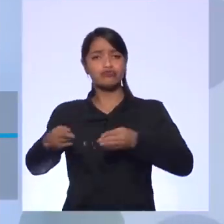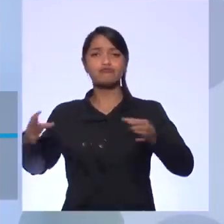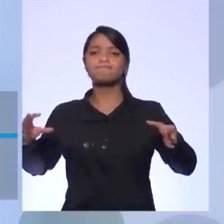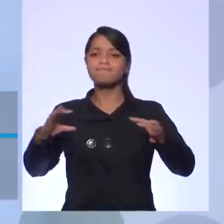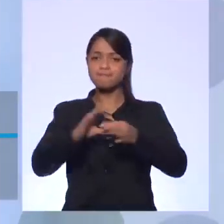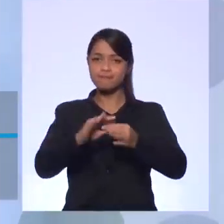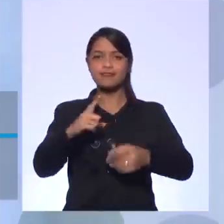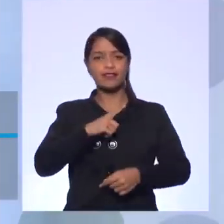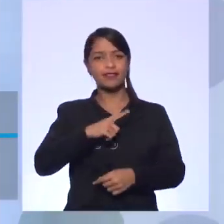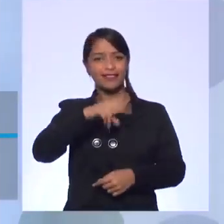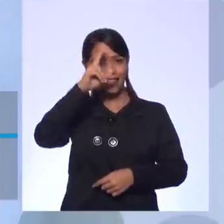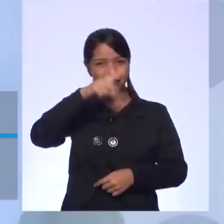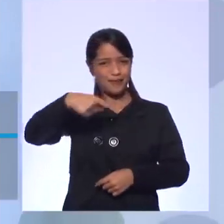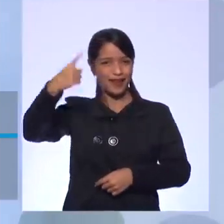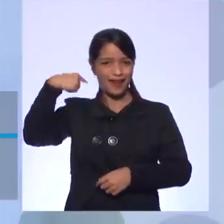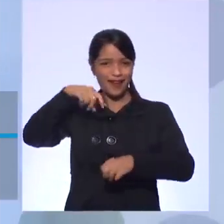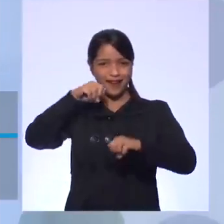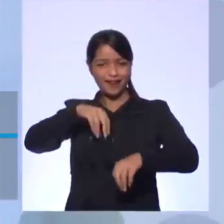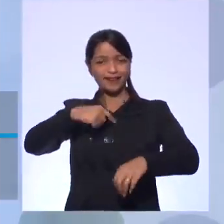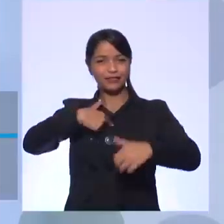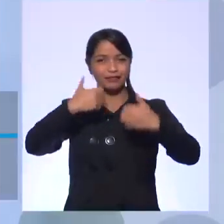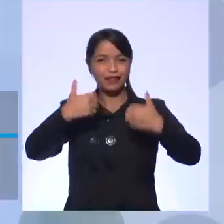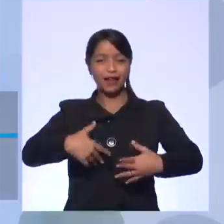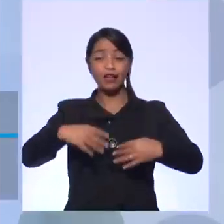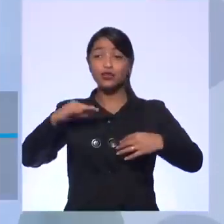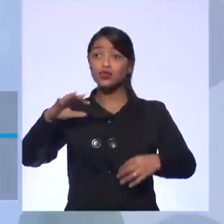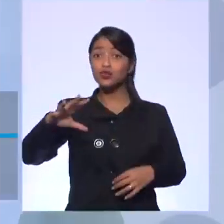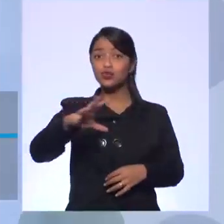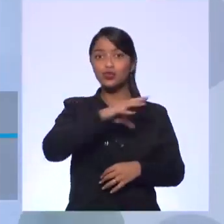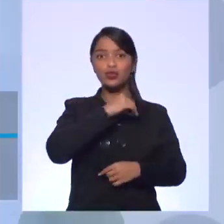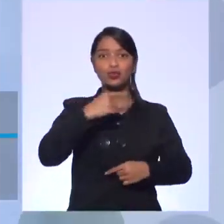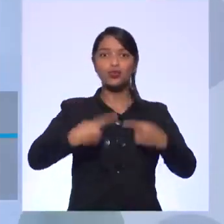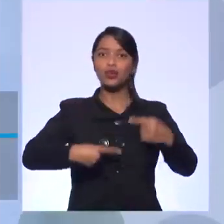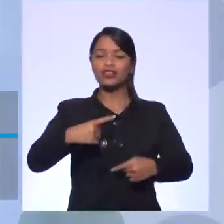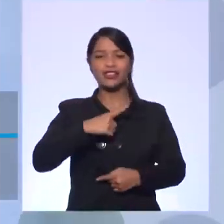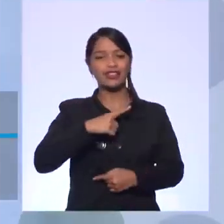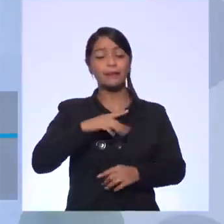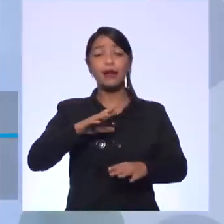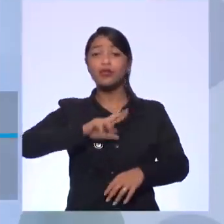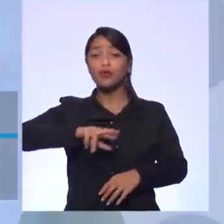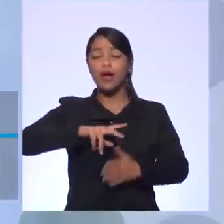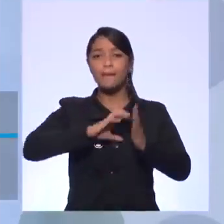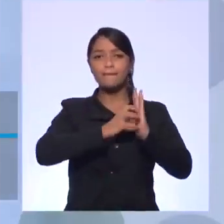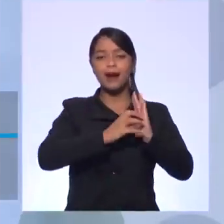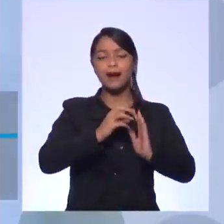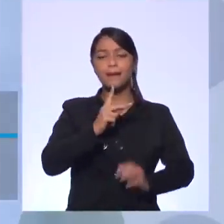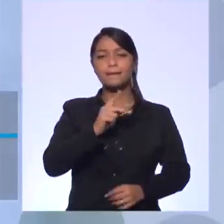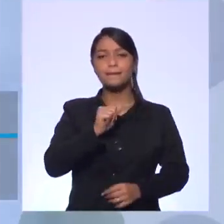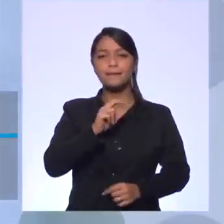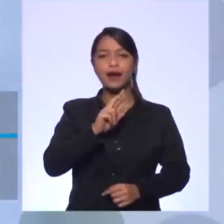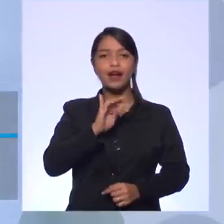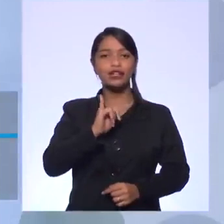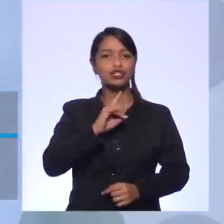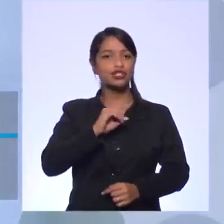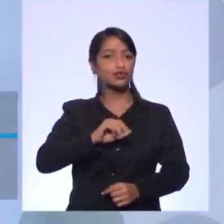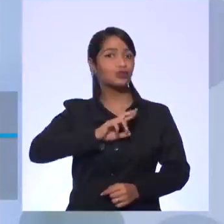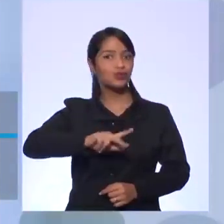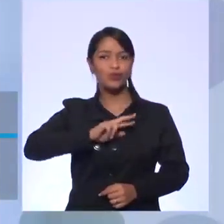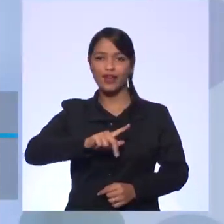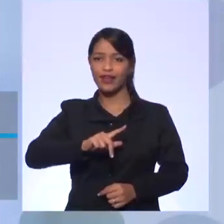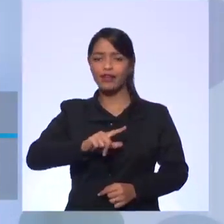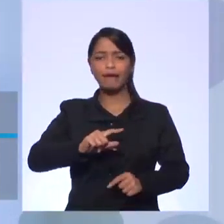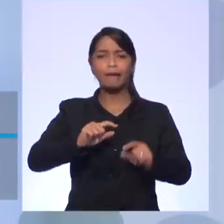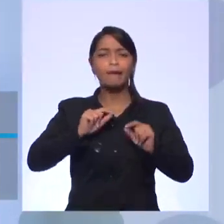anterior que eu falei, gente, tudo tem política, mas não é uma política de partidos políticos, mas é um pensamento político,